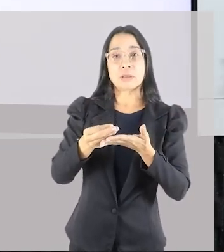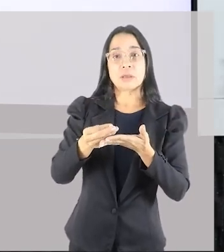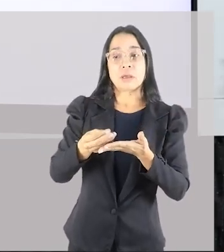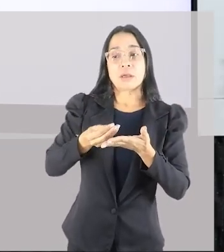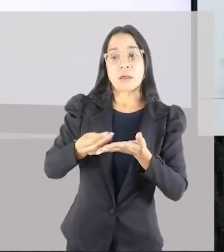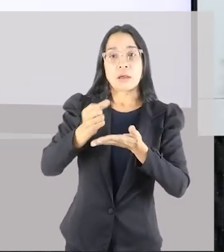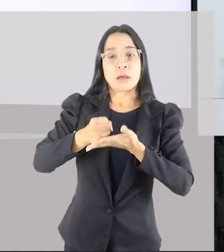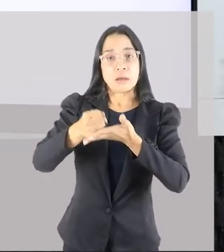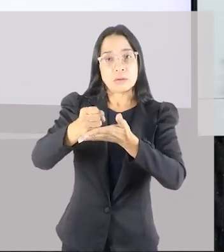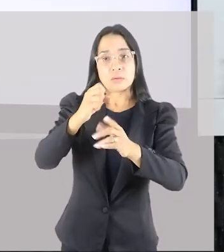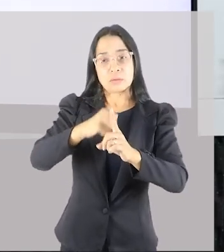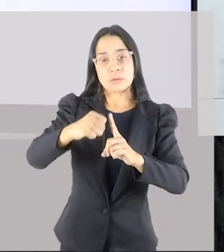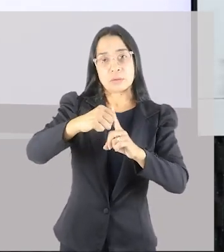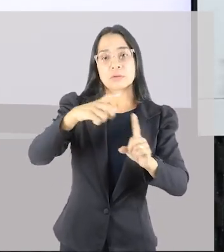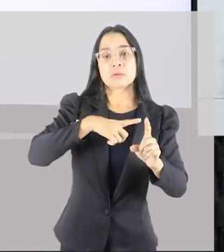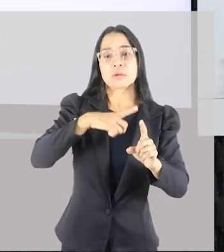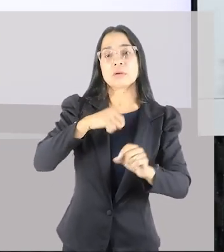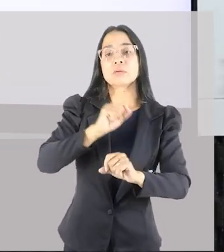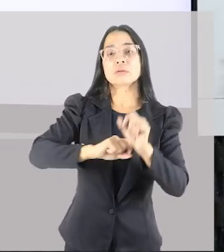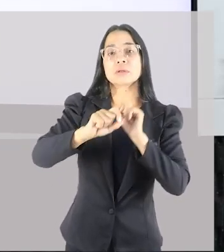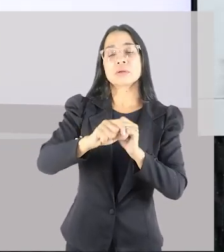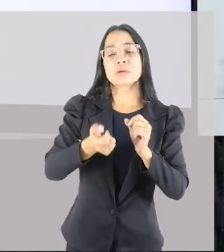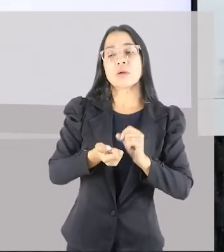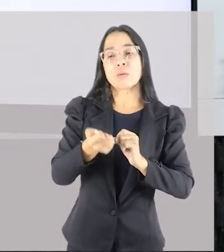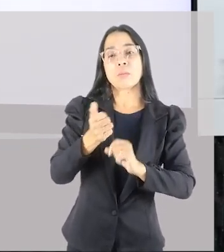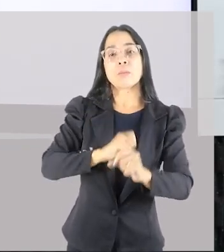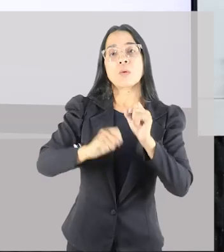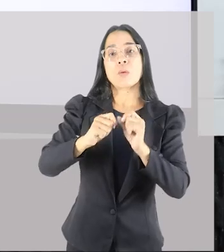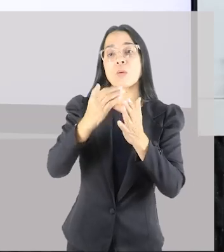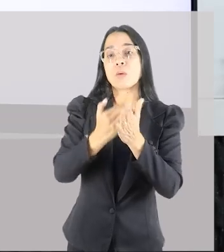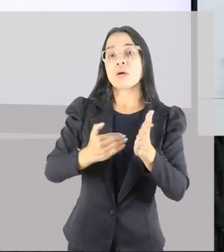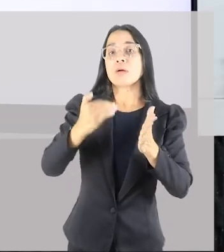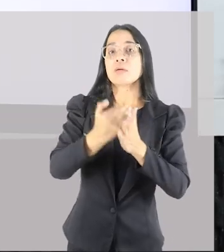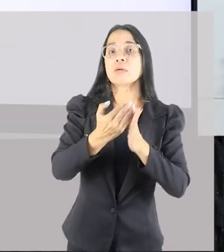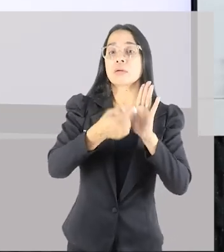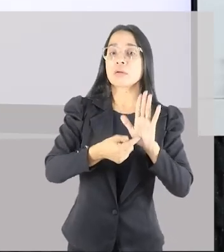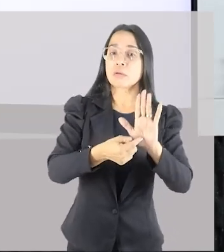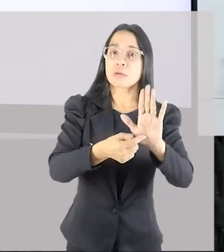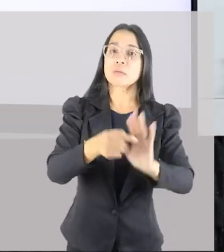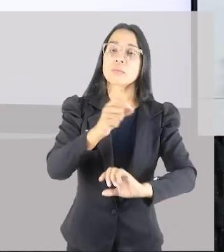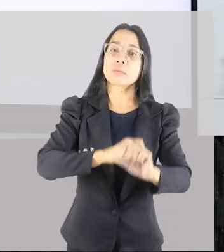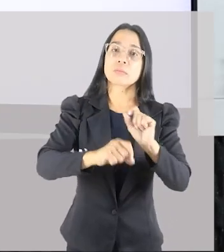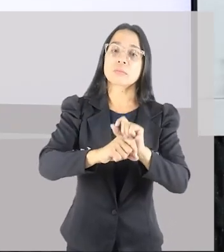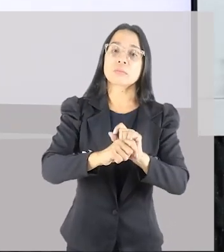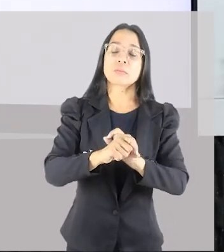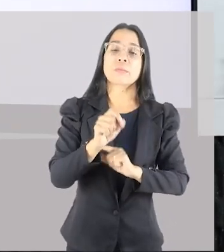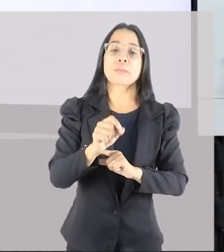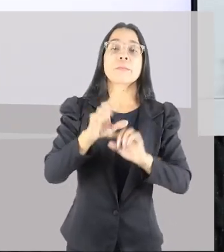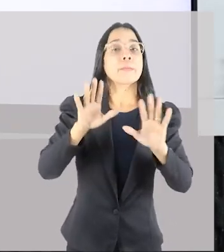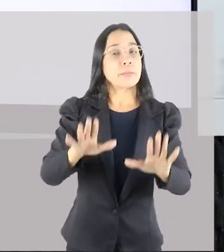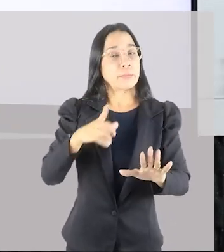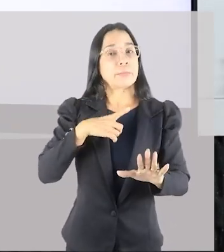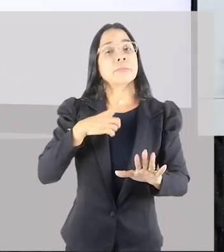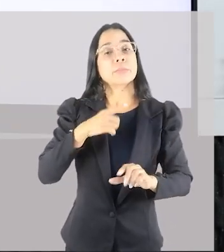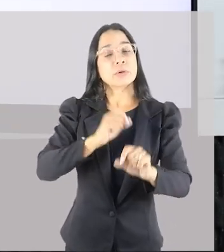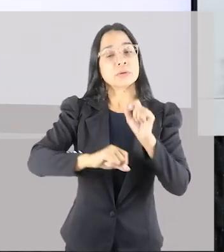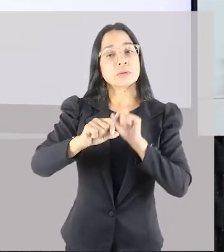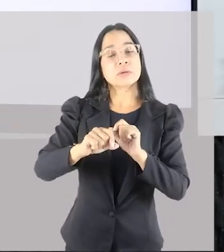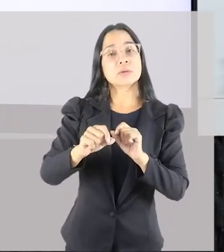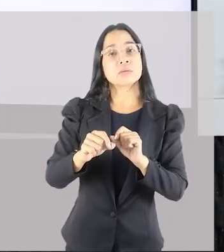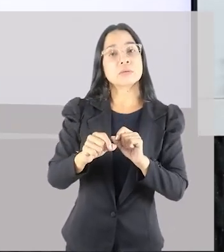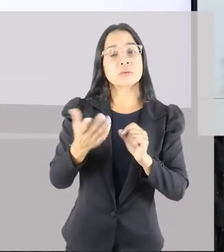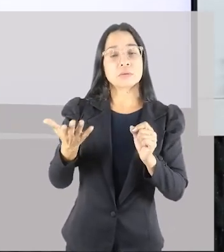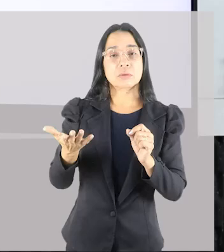social eles têm assim um pouco a quem a apresentar né mas eles têm esta